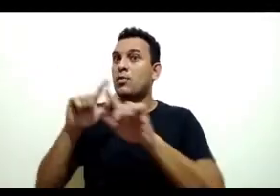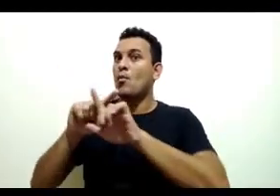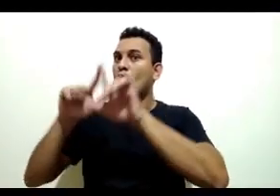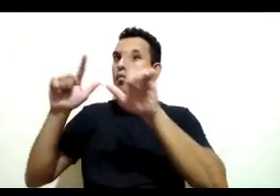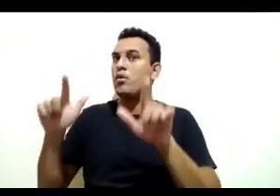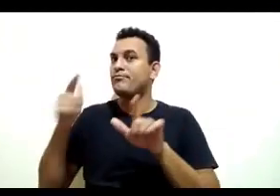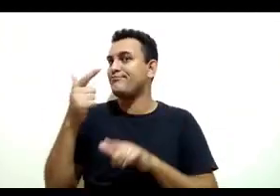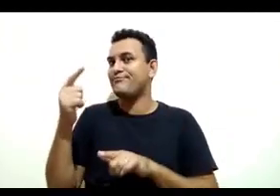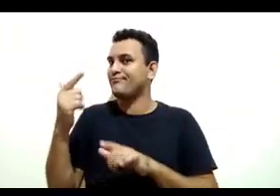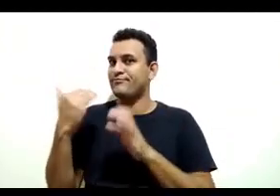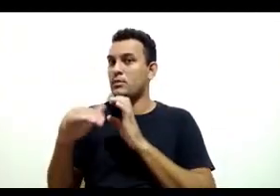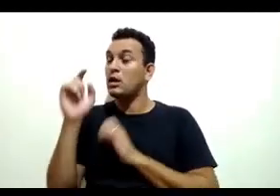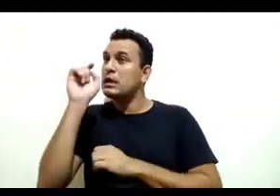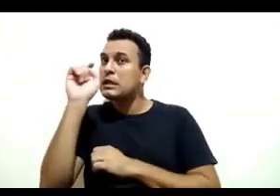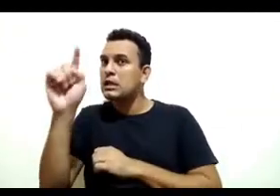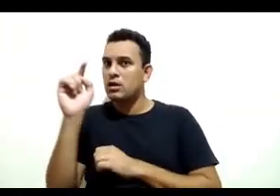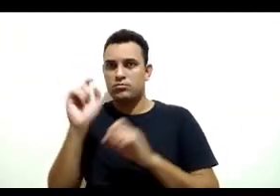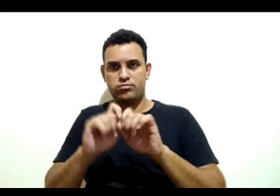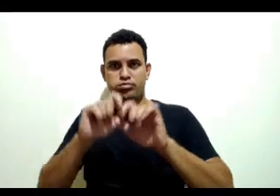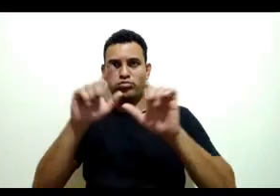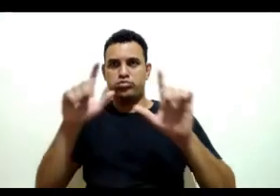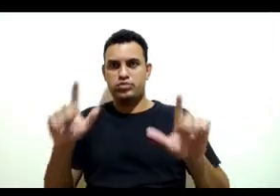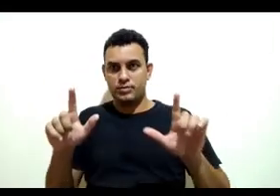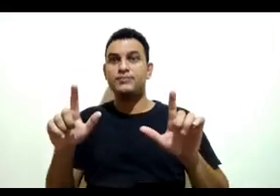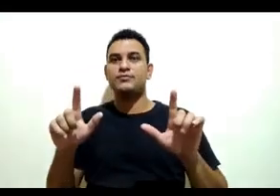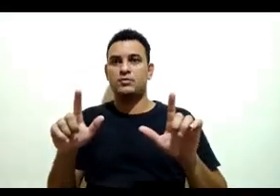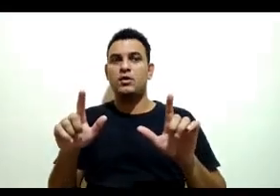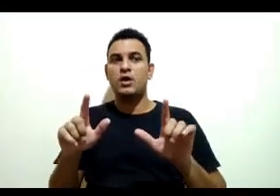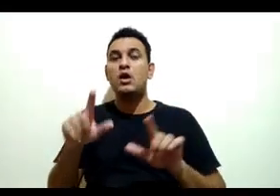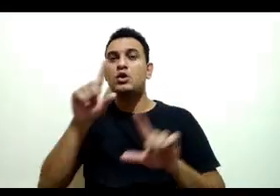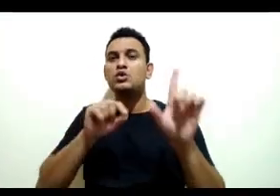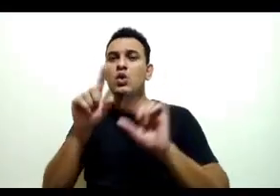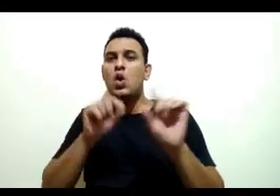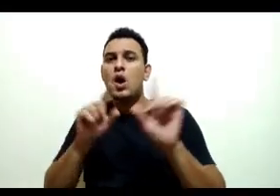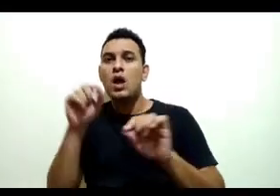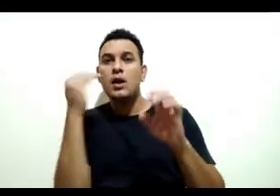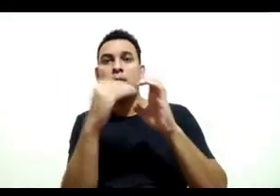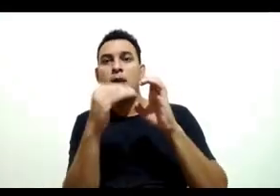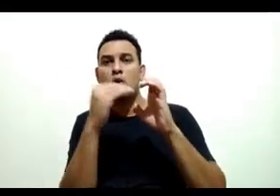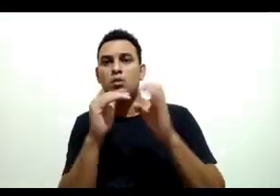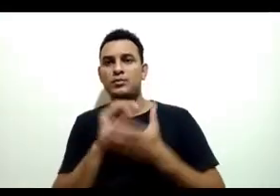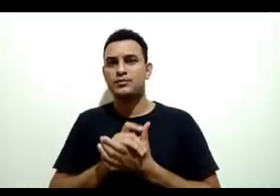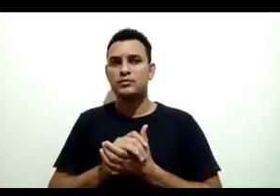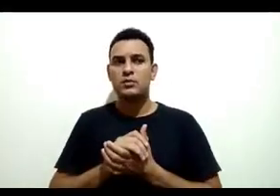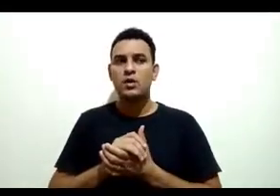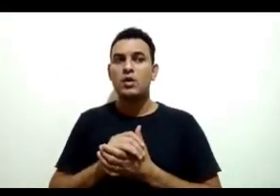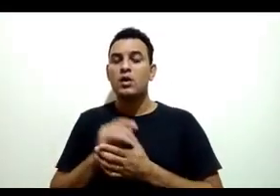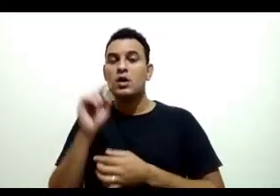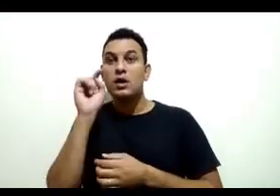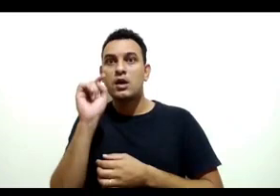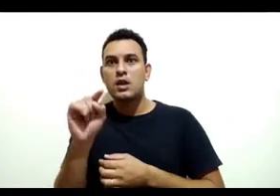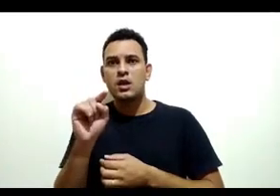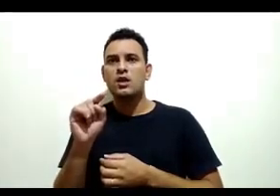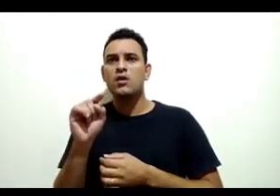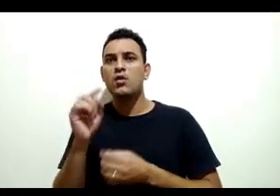que agora está vazio e clique nele. Surgirá a tela Escolha uma conta.